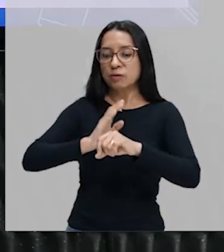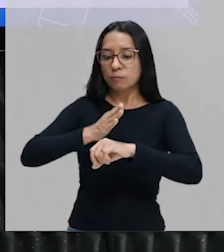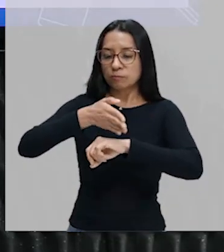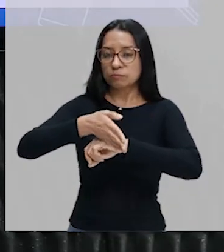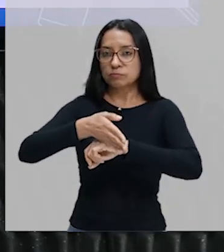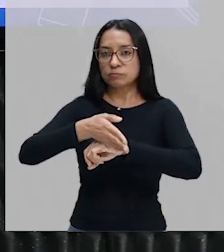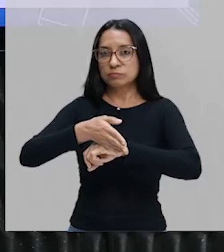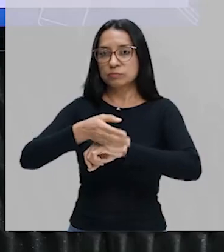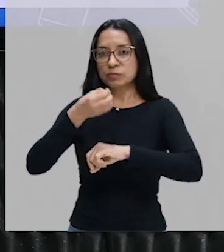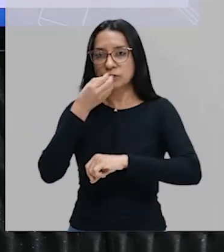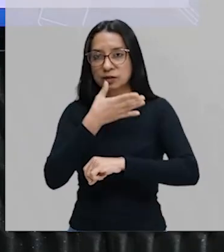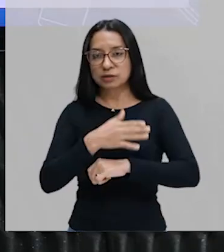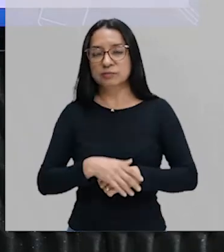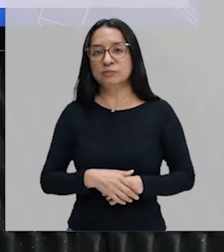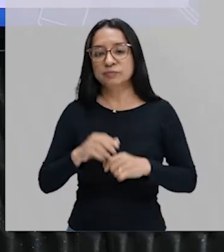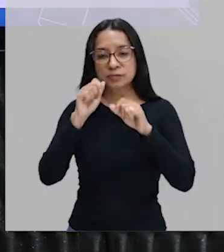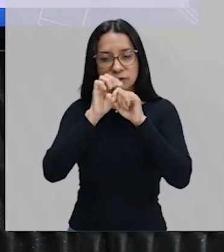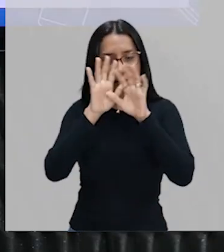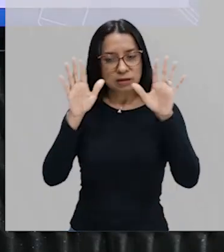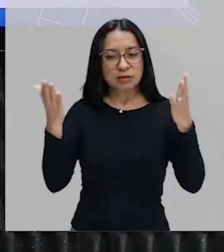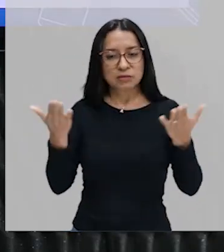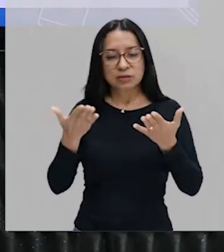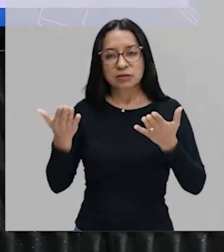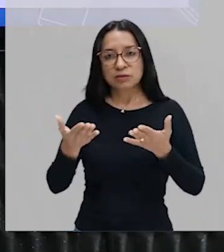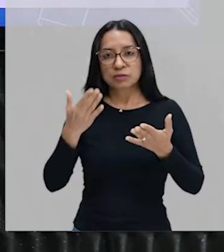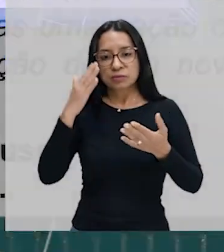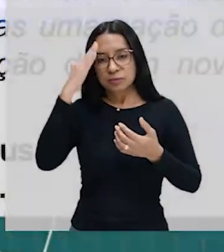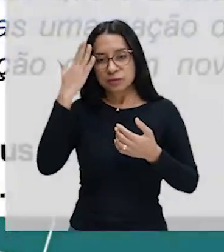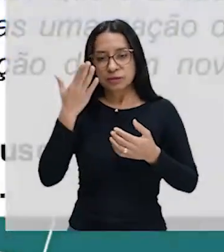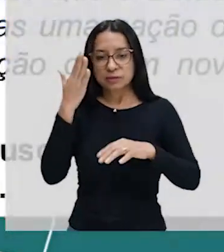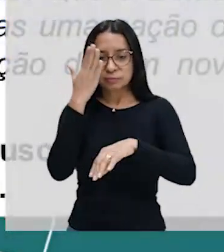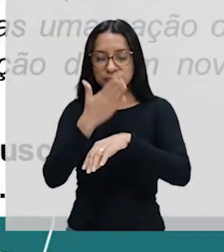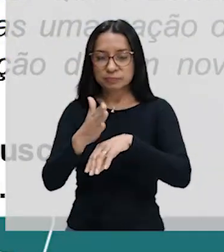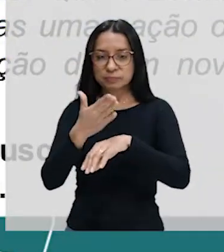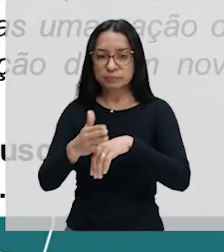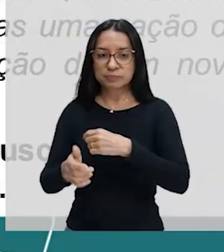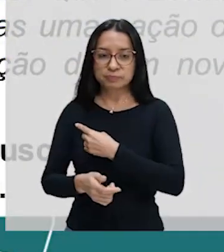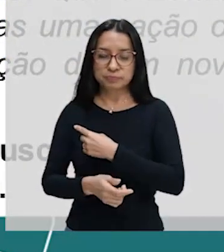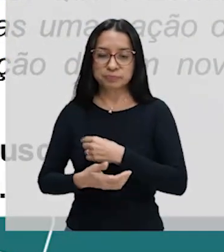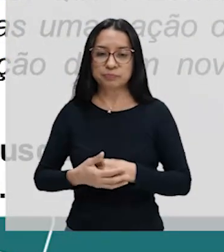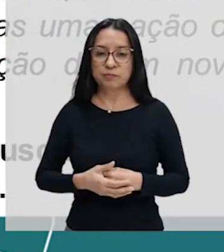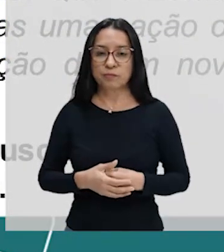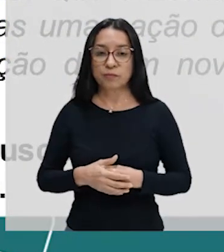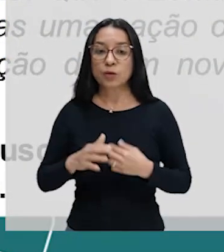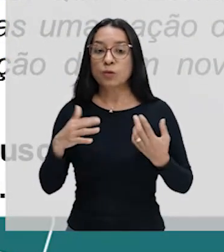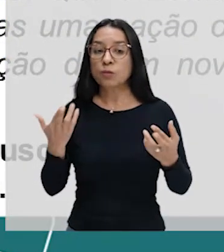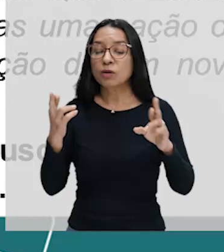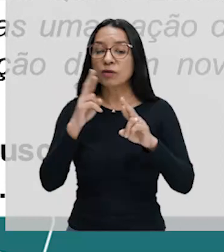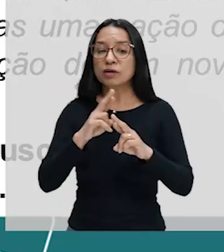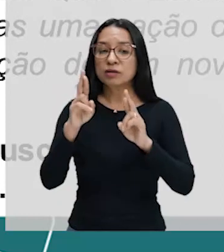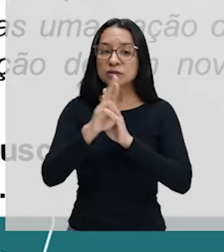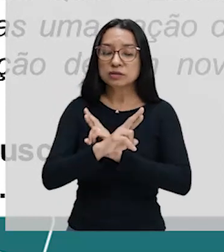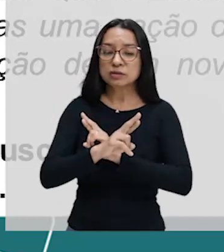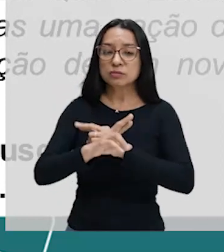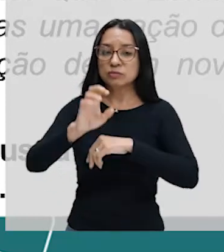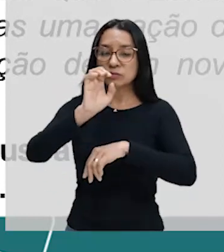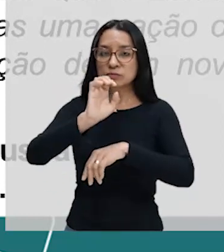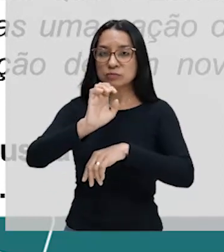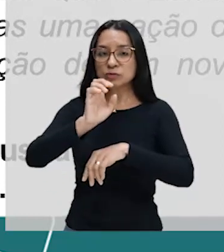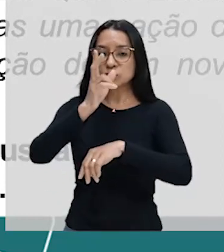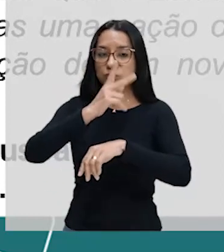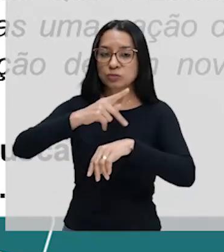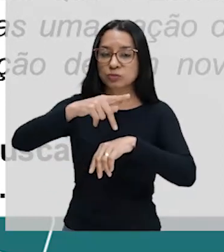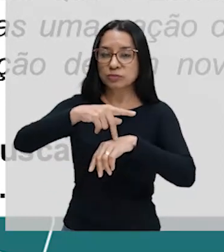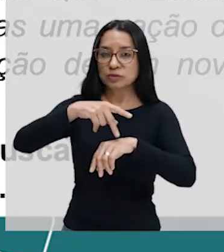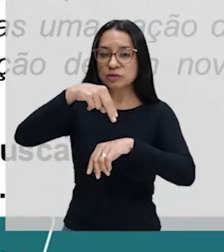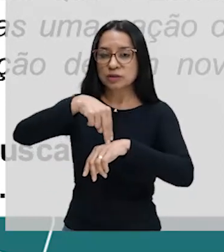inserido, beleza? Vai ficar muito claro agora para tu entender na prática, tá bom? Então, Marcos, qual é a relação do Estado, da